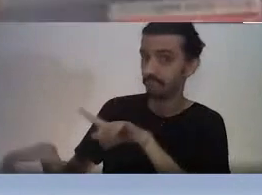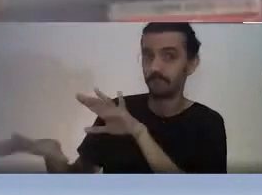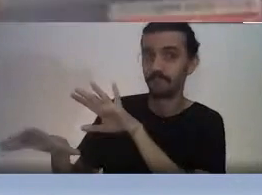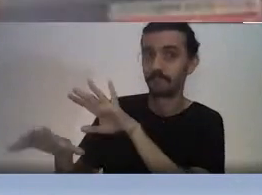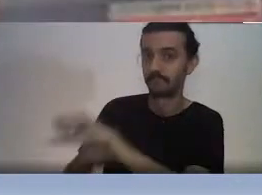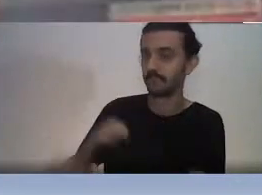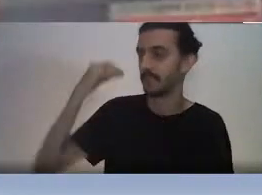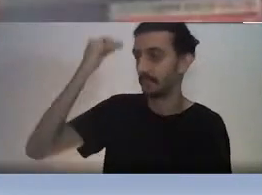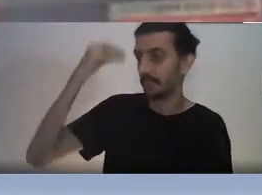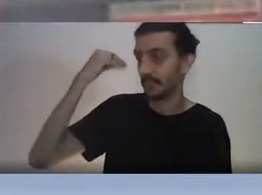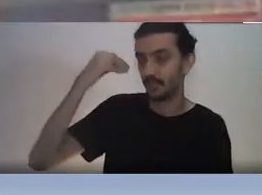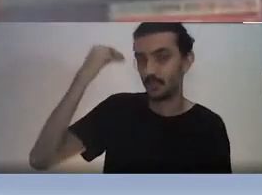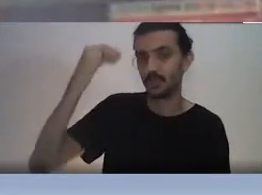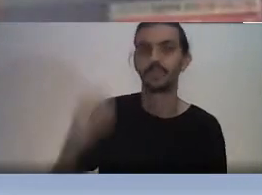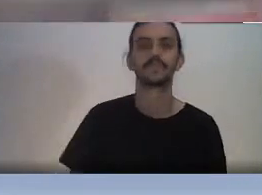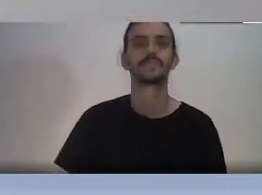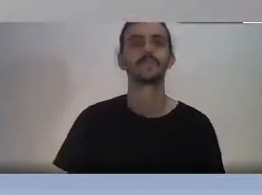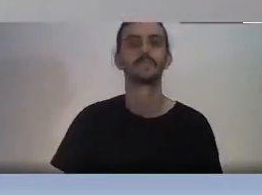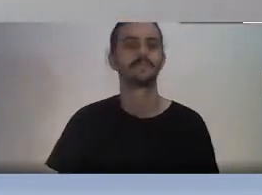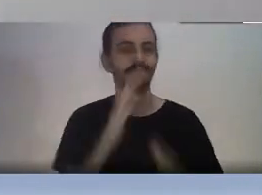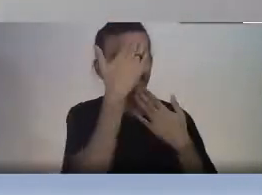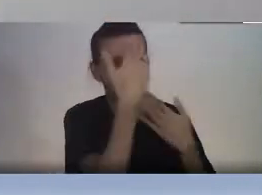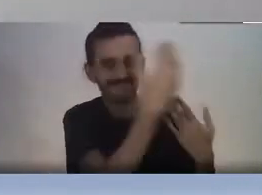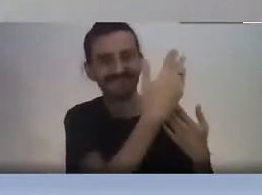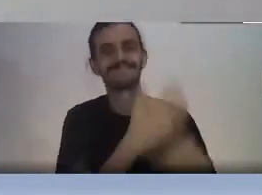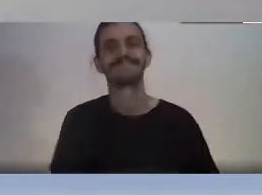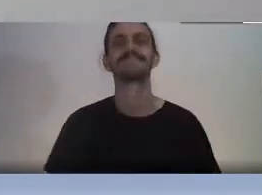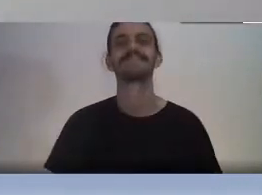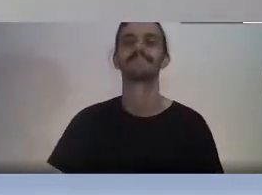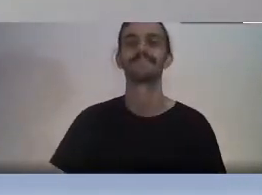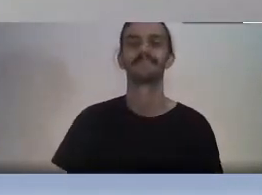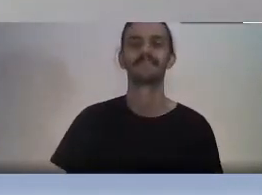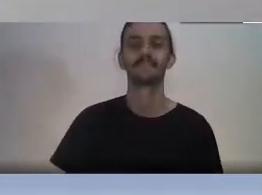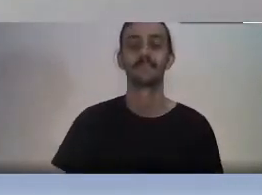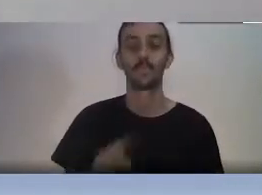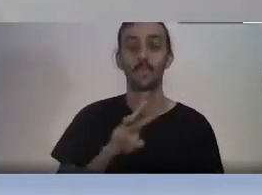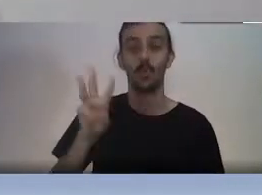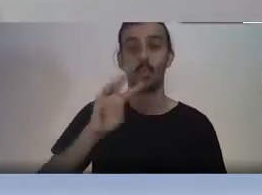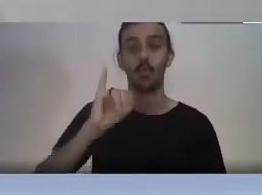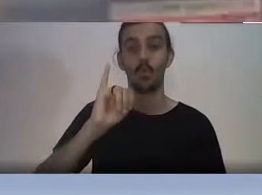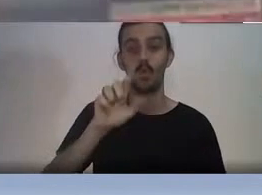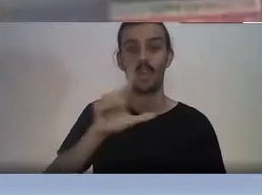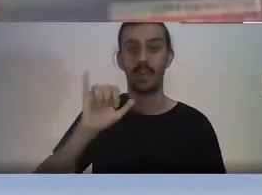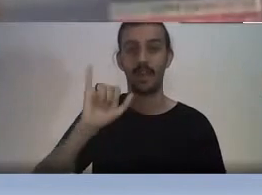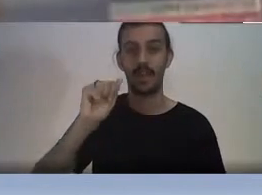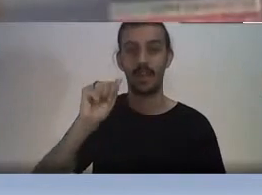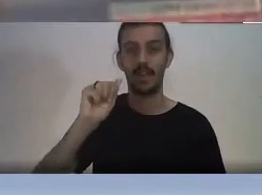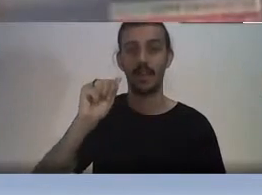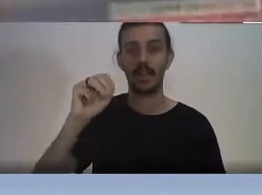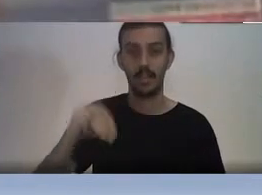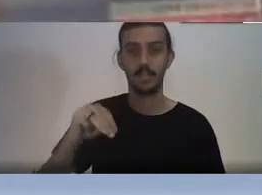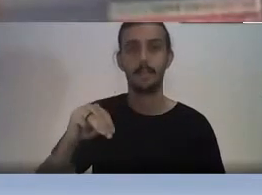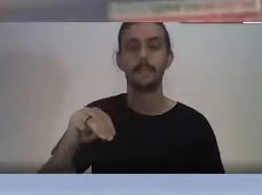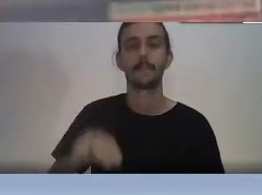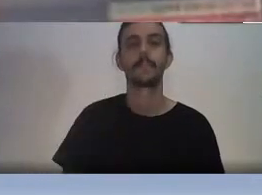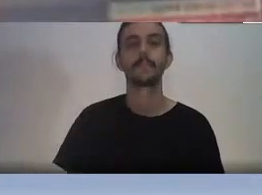de psicóloga. Muito obrigada. William Maciel Kruger.